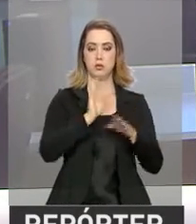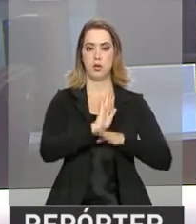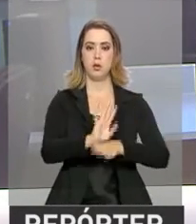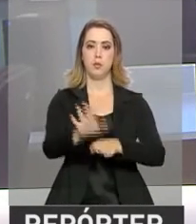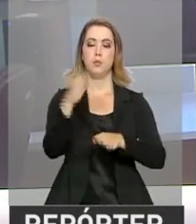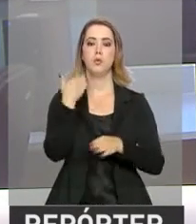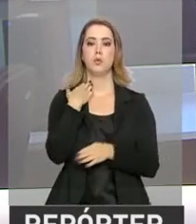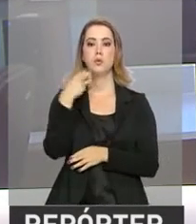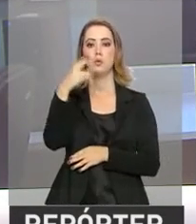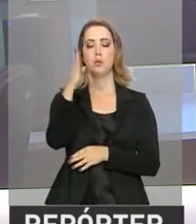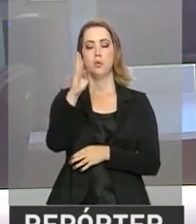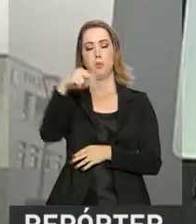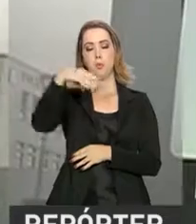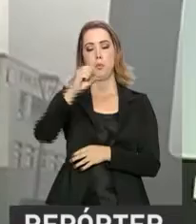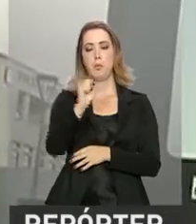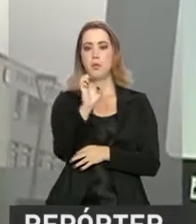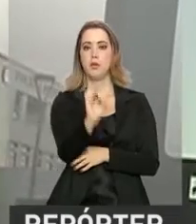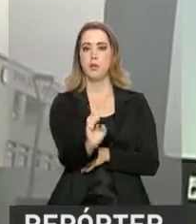do Ministério da Cultura.